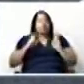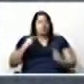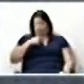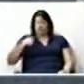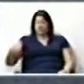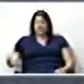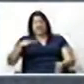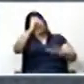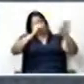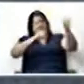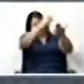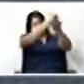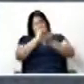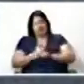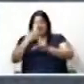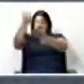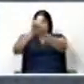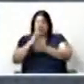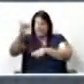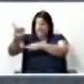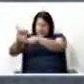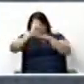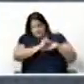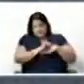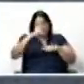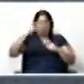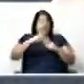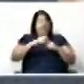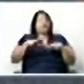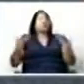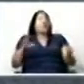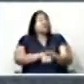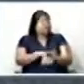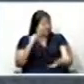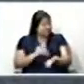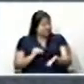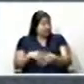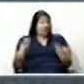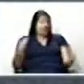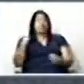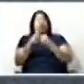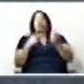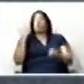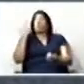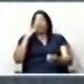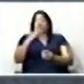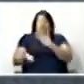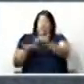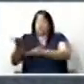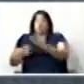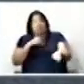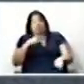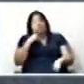lá, ele não tem a mínima segurança e às vezes não tem a mínima condição de atender também, né? Como às vezes o professor, ele quer dar